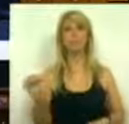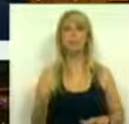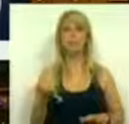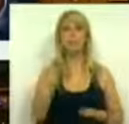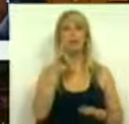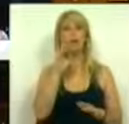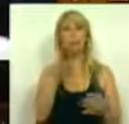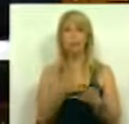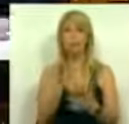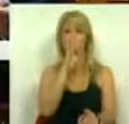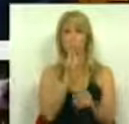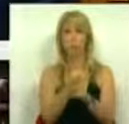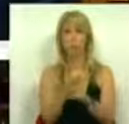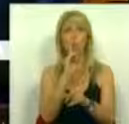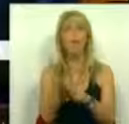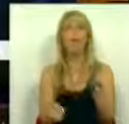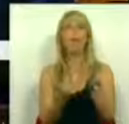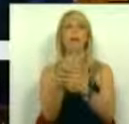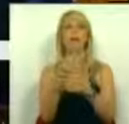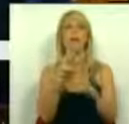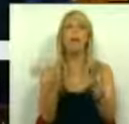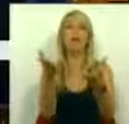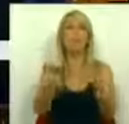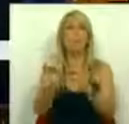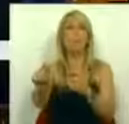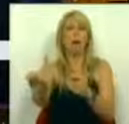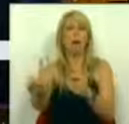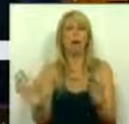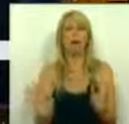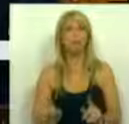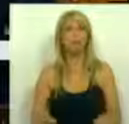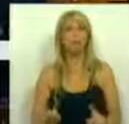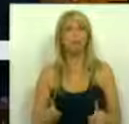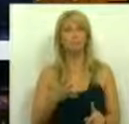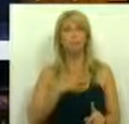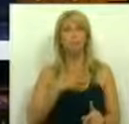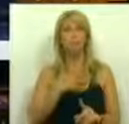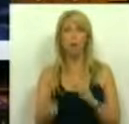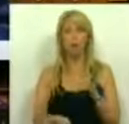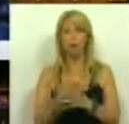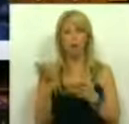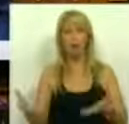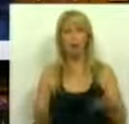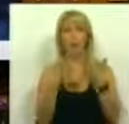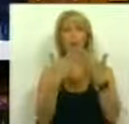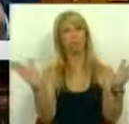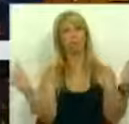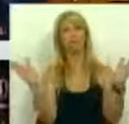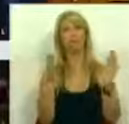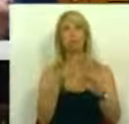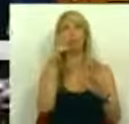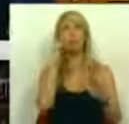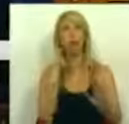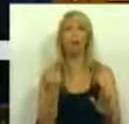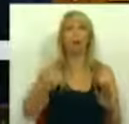assegurando ao mesmo tempo que não criamos um incentivo ao incumprimento. Não queremos criar uma estrada aberta para o incumprimento daqueles que